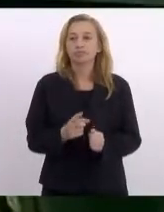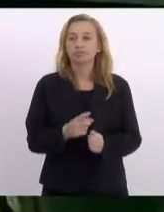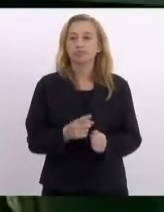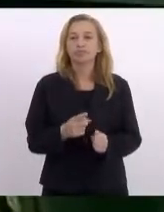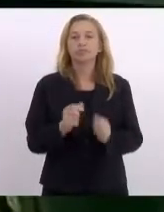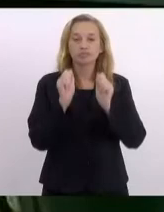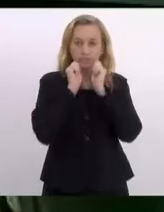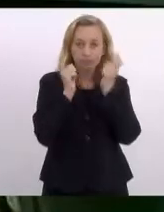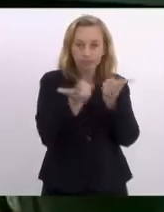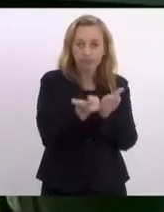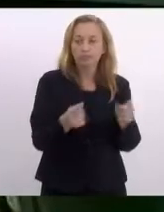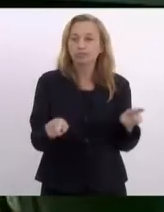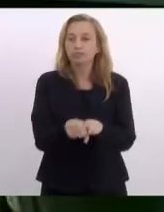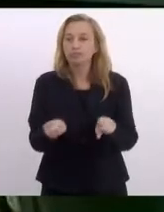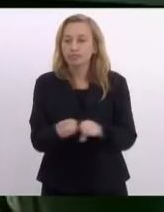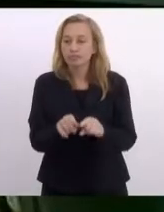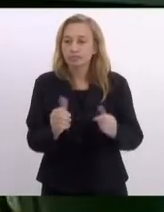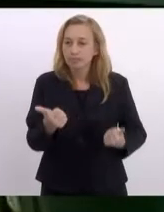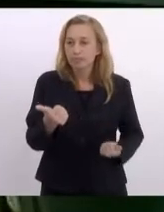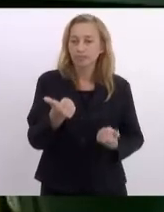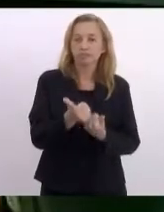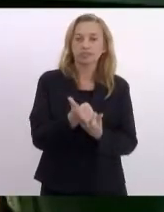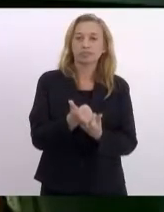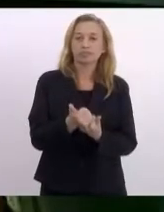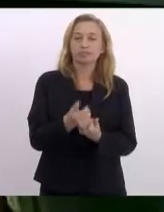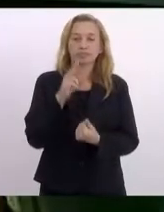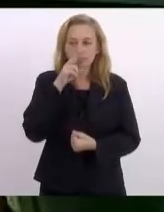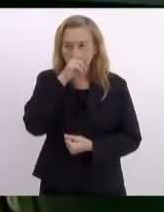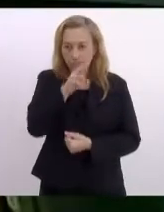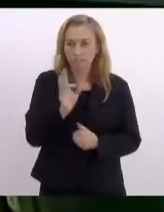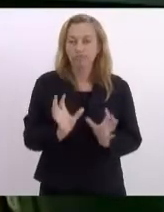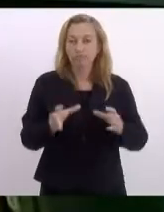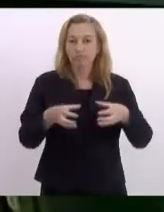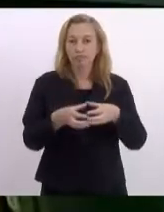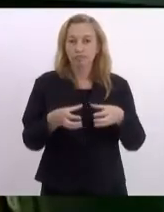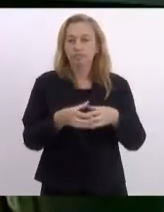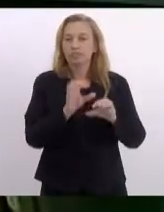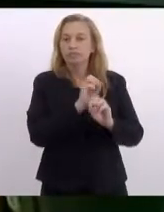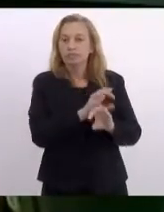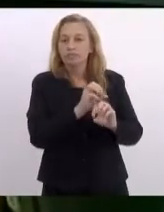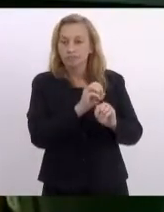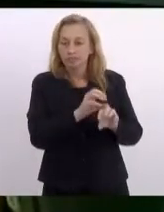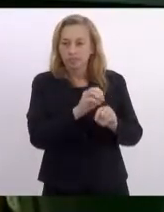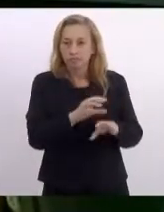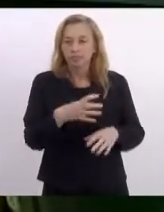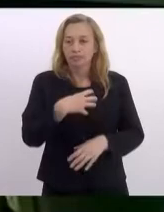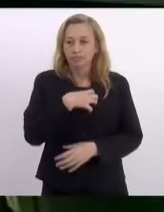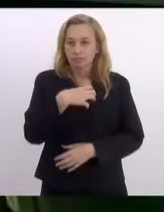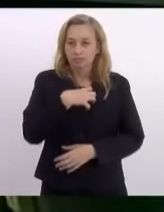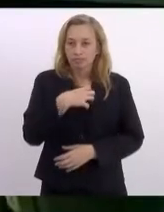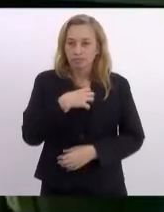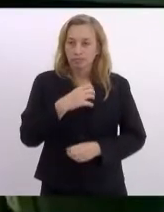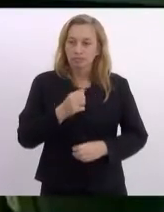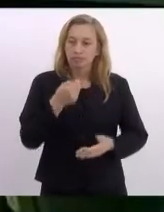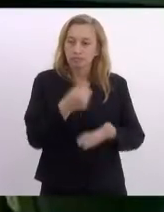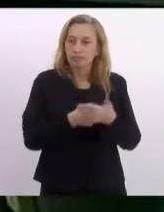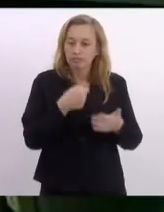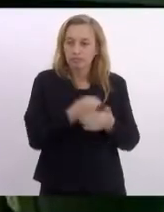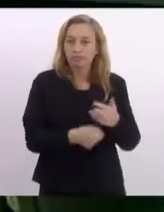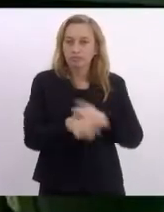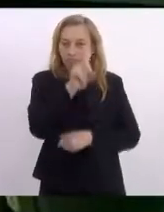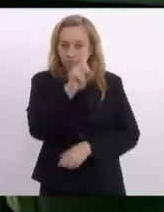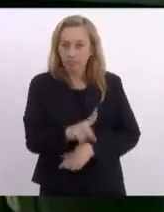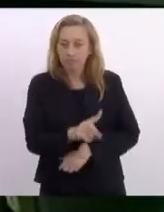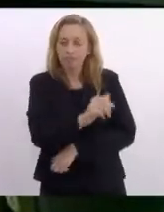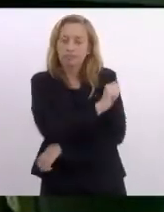também, corroborando e fortalecendo a Comissão de Educação, nesse sentido de reivindicar